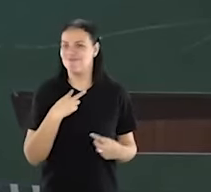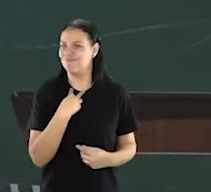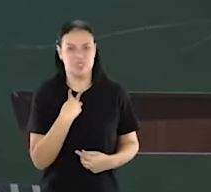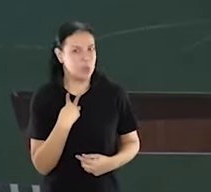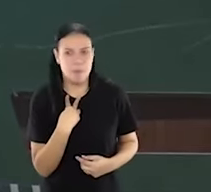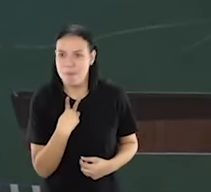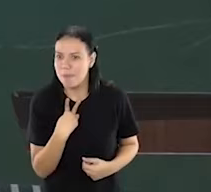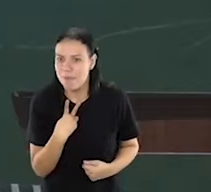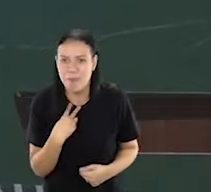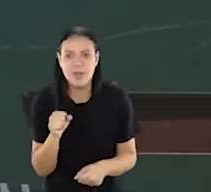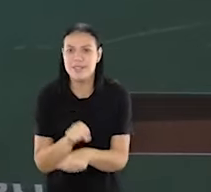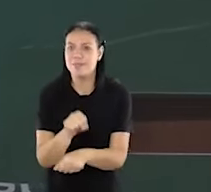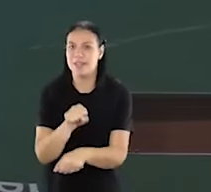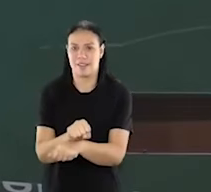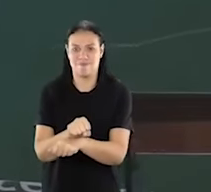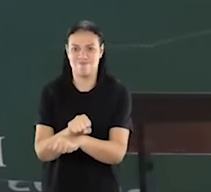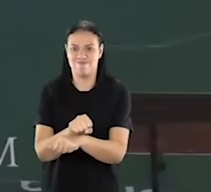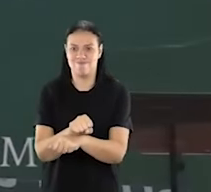fazer.